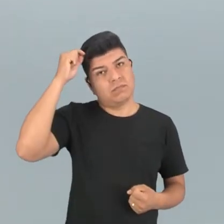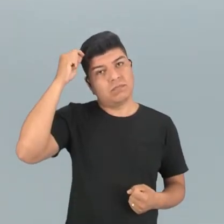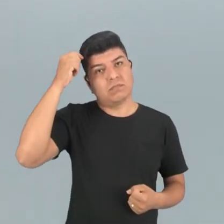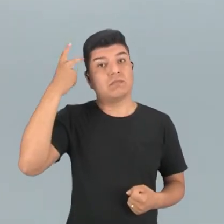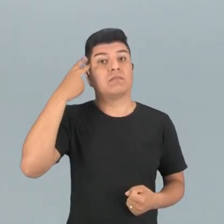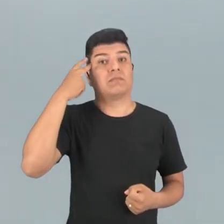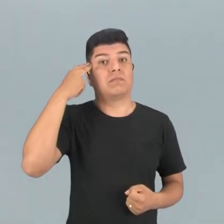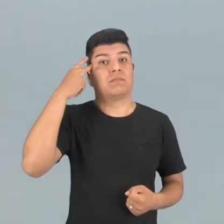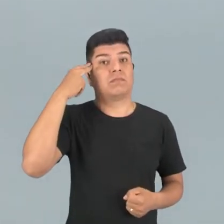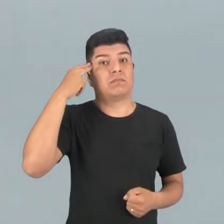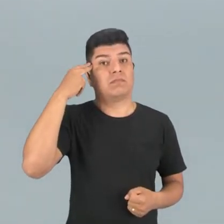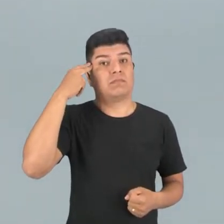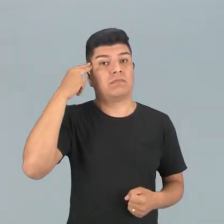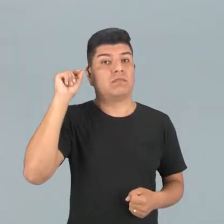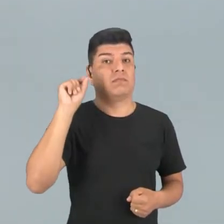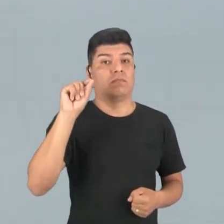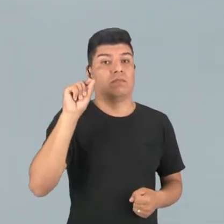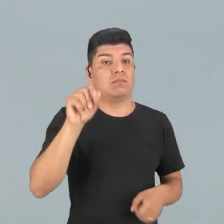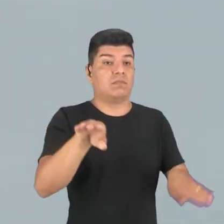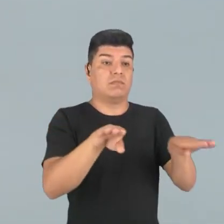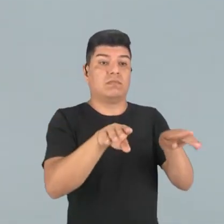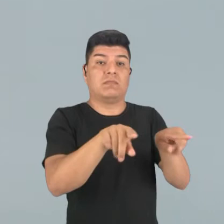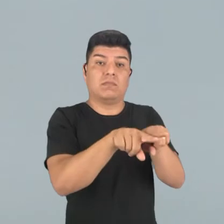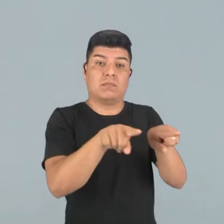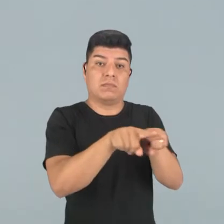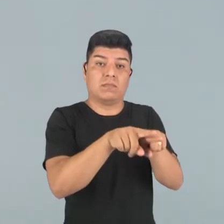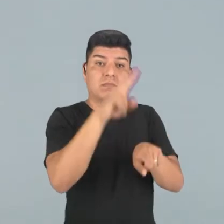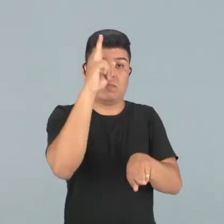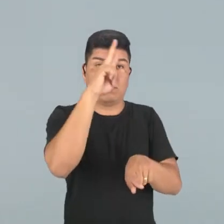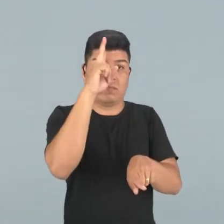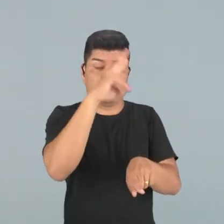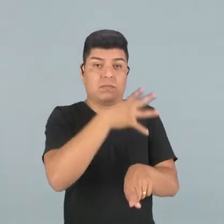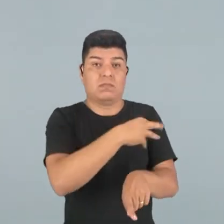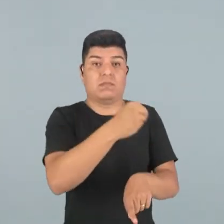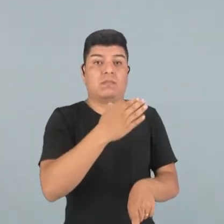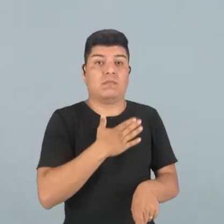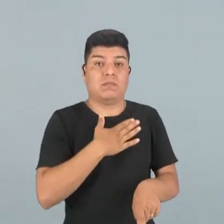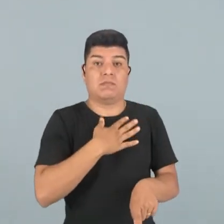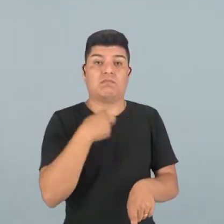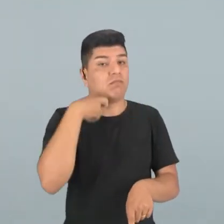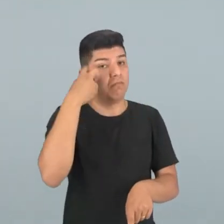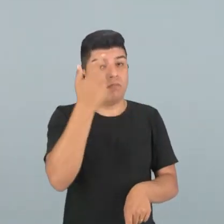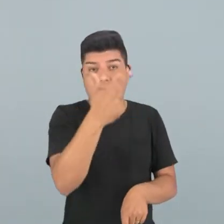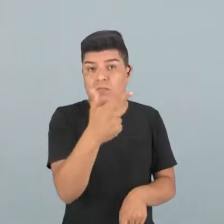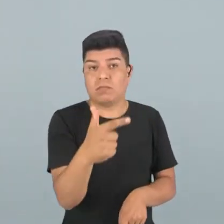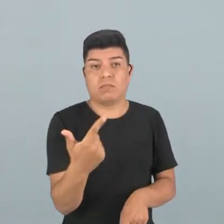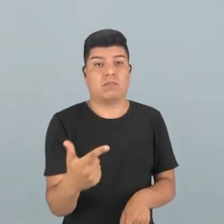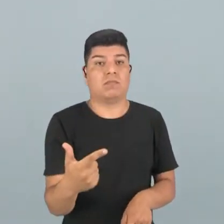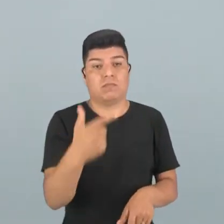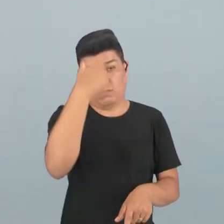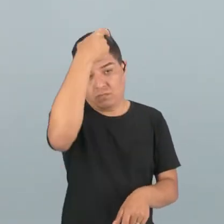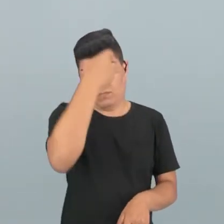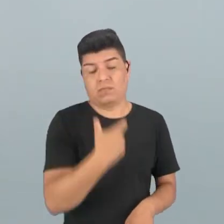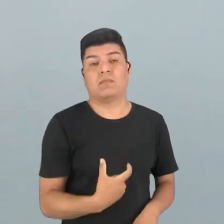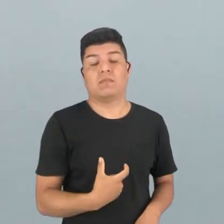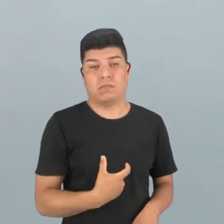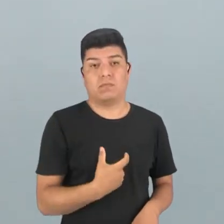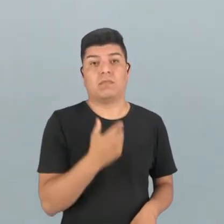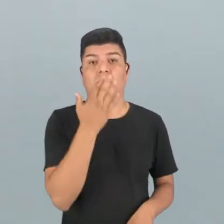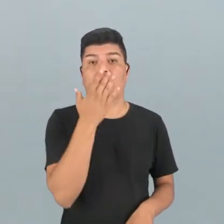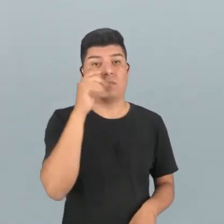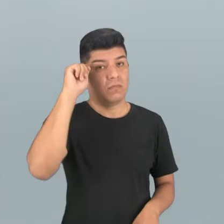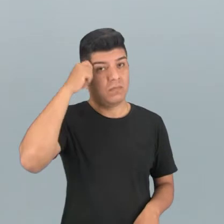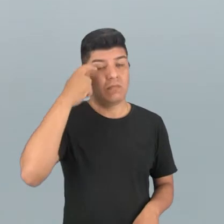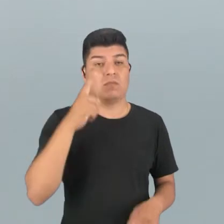naturais para ela também construir a história dela e ela não ter vergonha de ser, né, de ter essa cor,